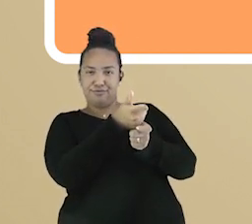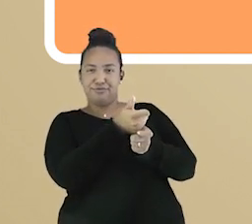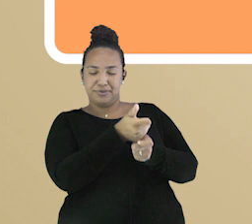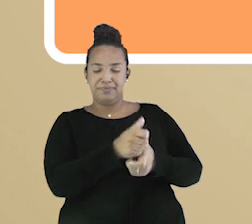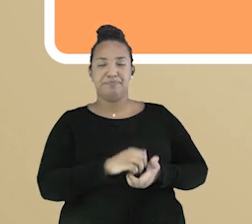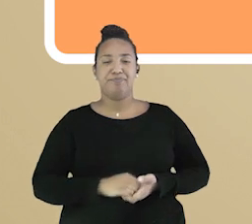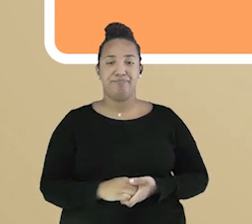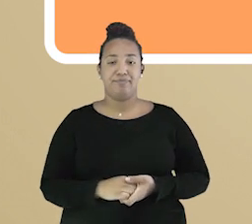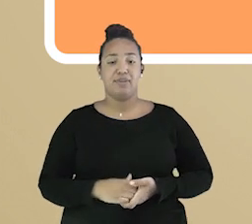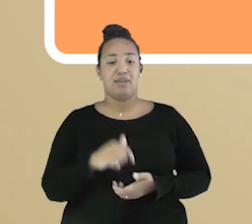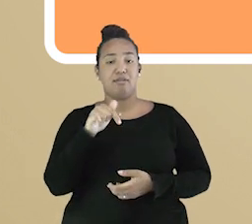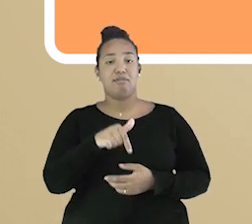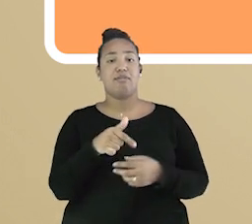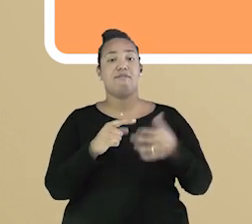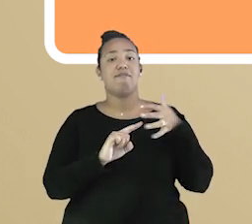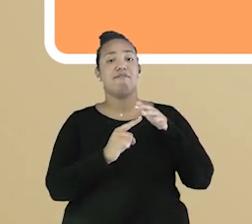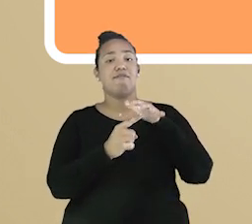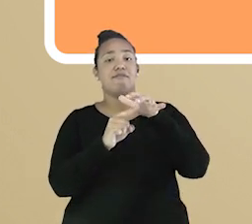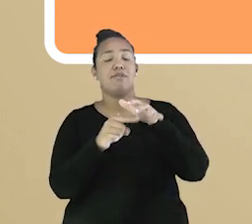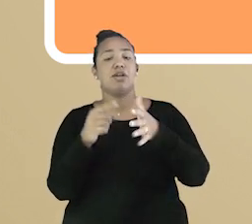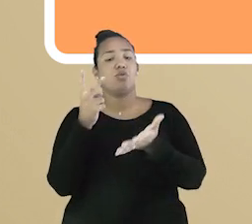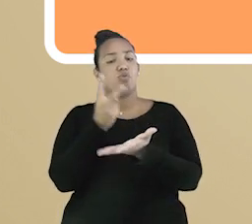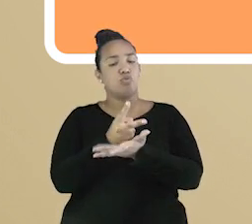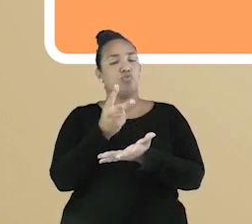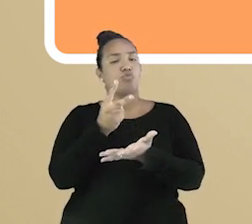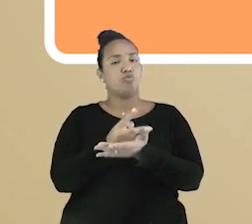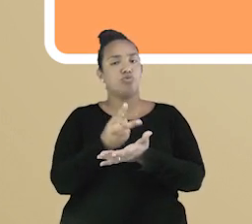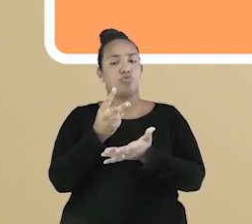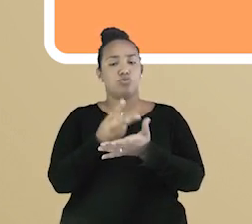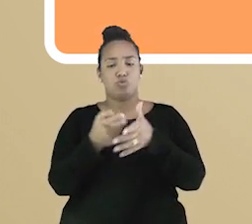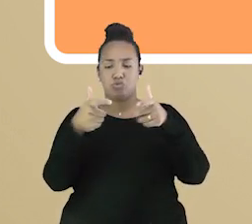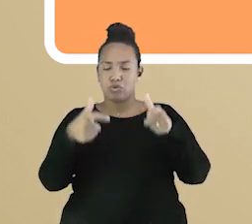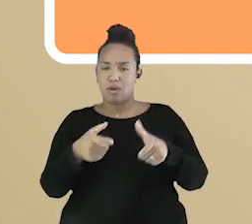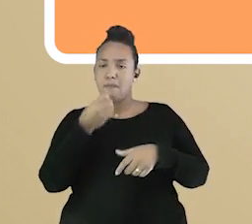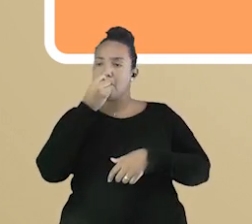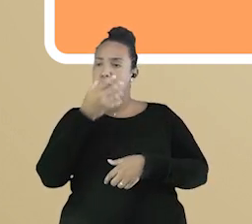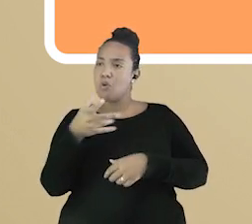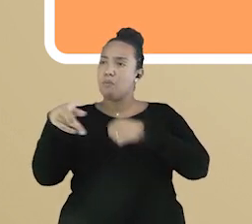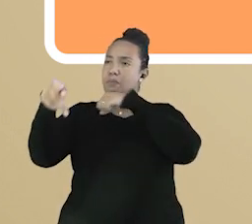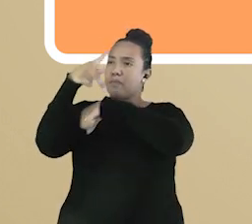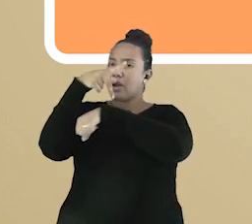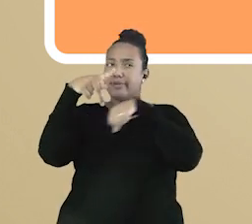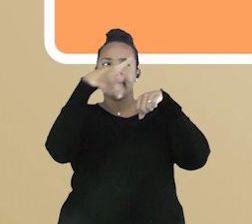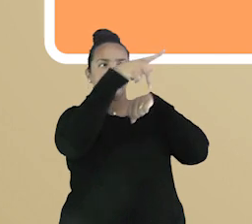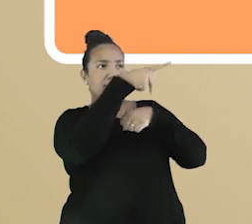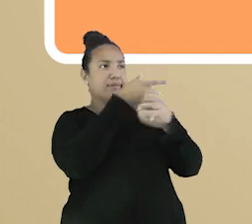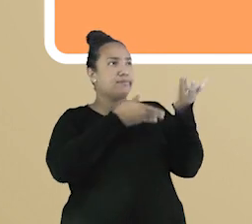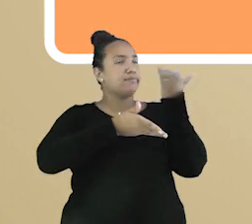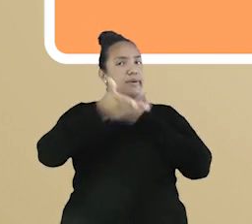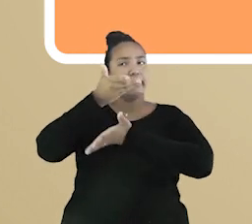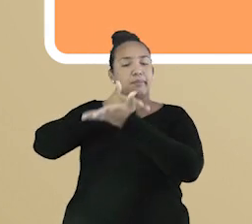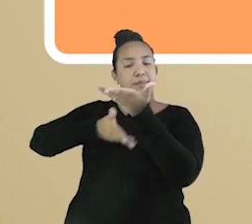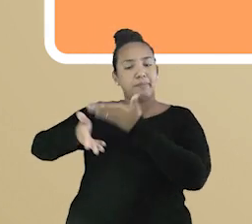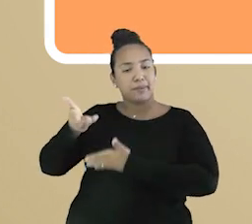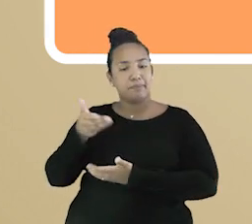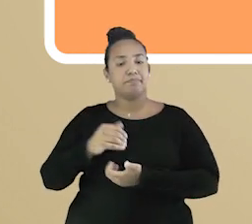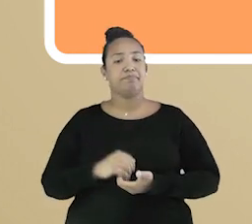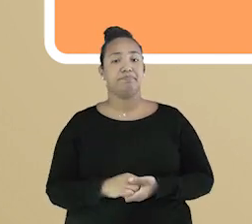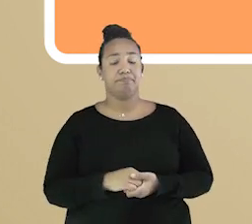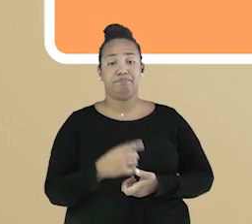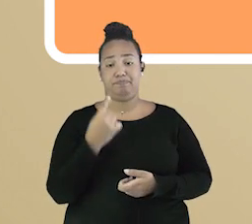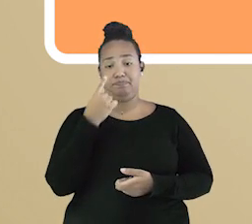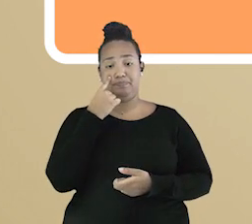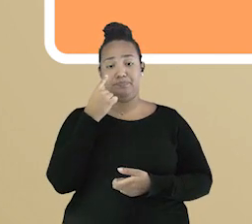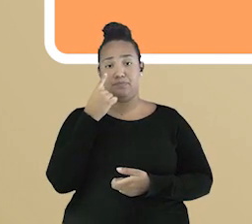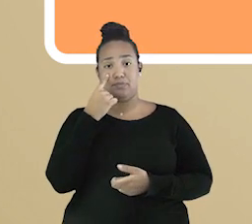do medievo, por seu funcionamento contínuo e sua localização estratégica com outros países. Nessa outra